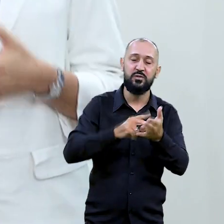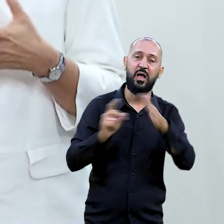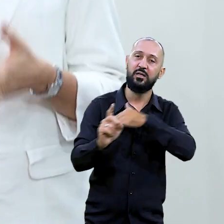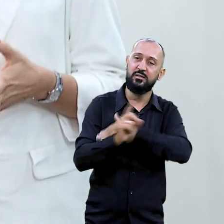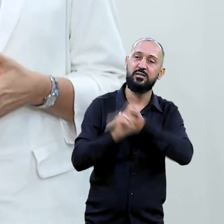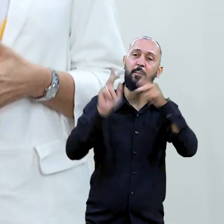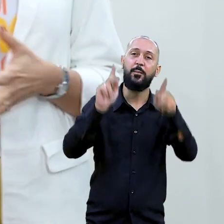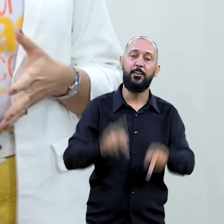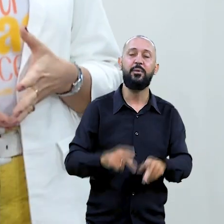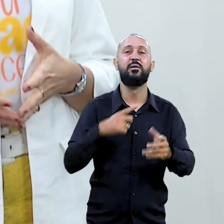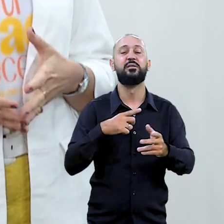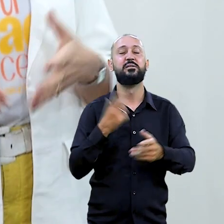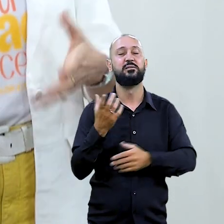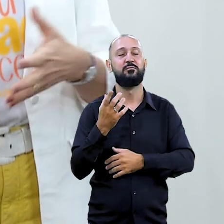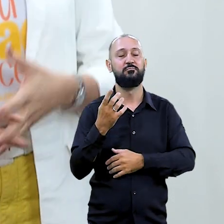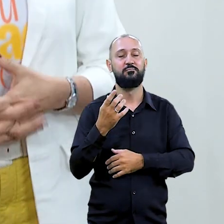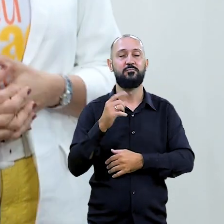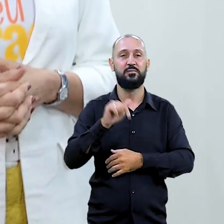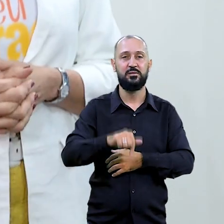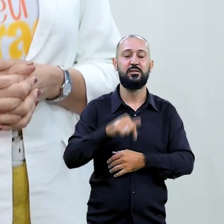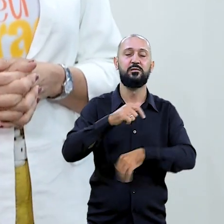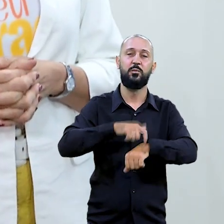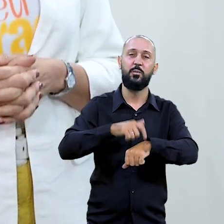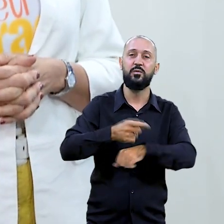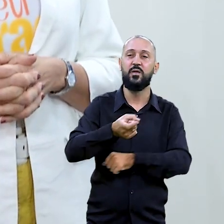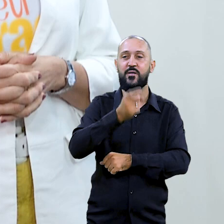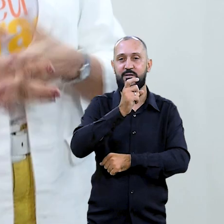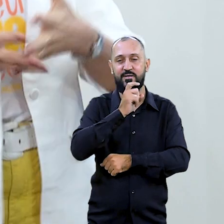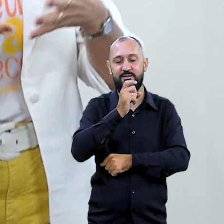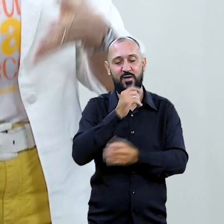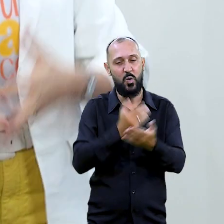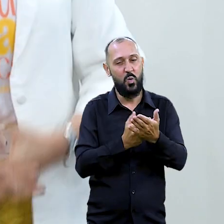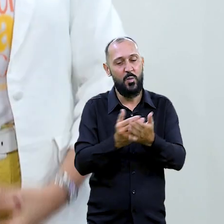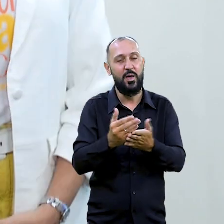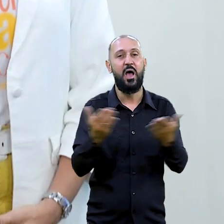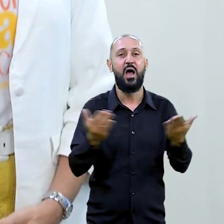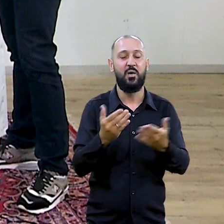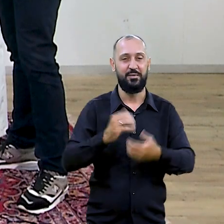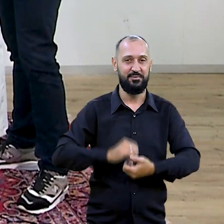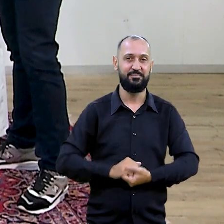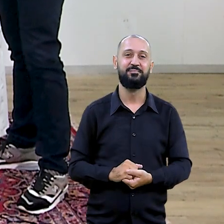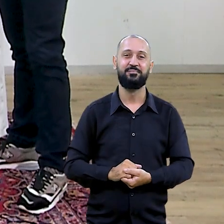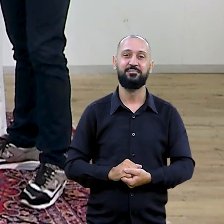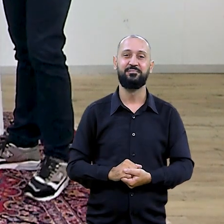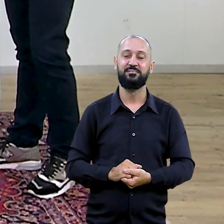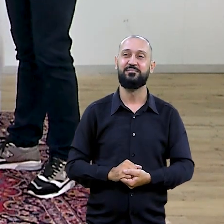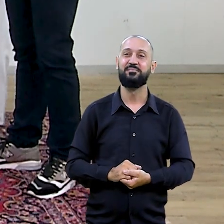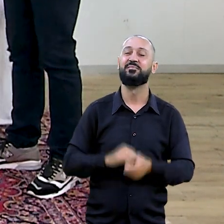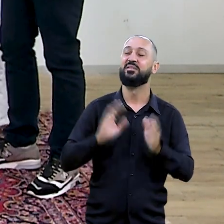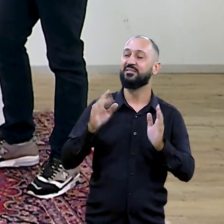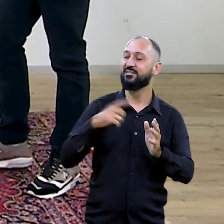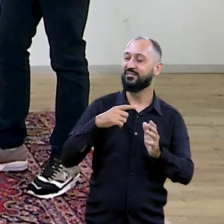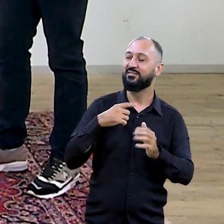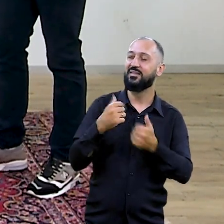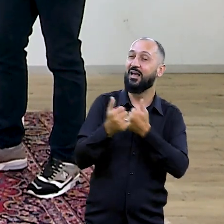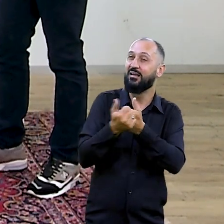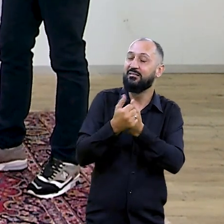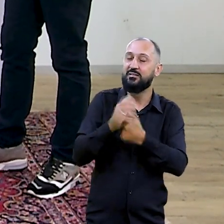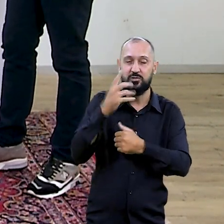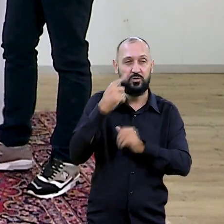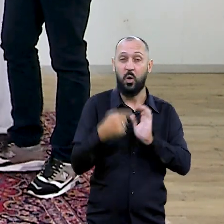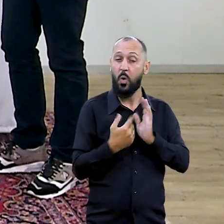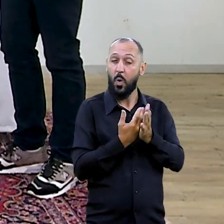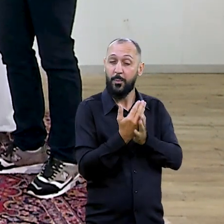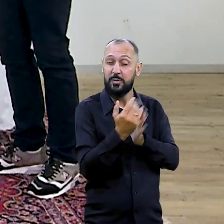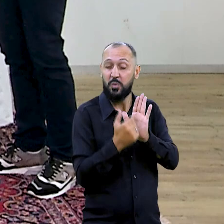população em vulnerabilidade nesse frio que se inicia daqui a pouco, né? Tá chegando. Tá chegando. Friozinho já tá, ele já deu, ele